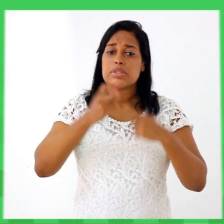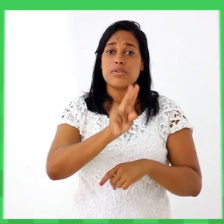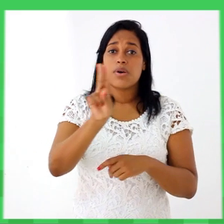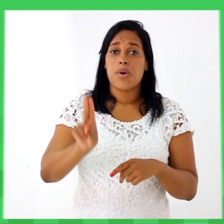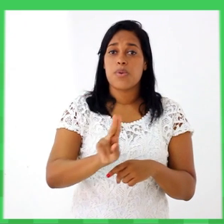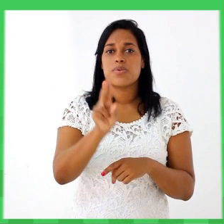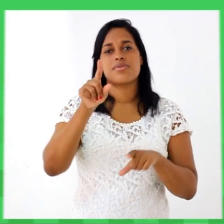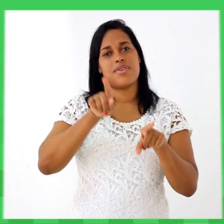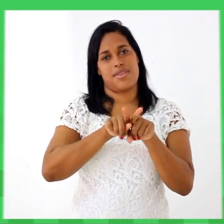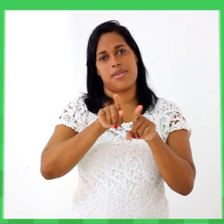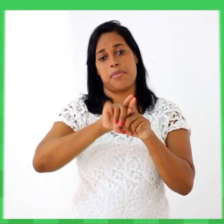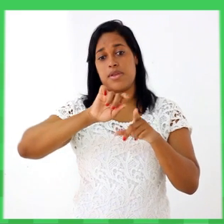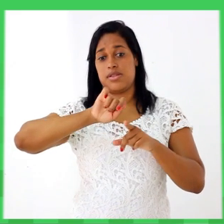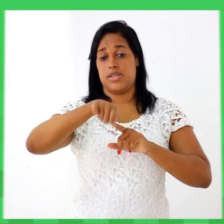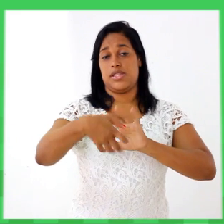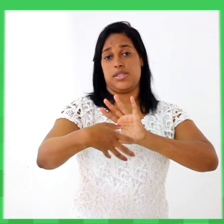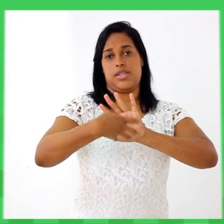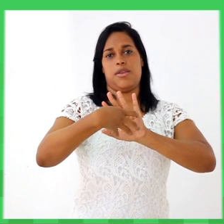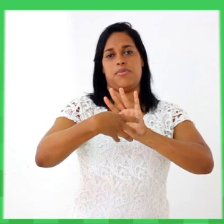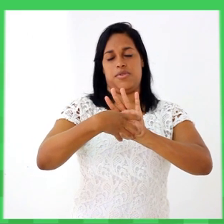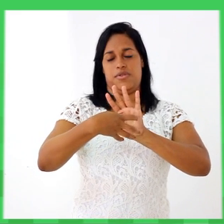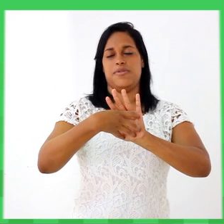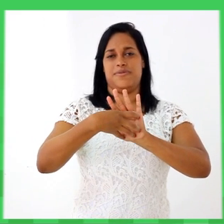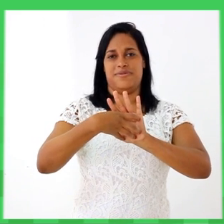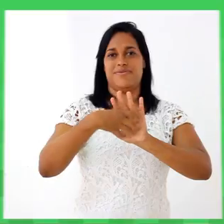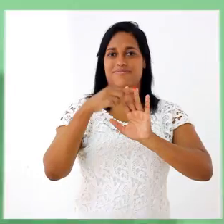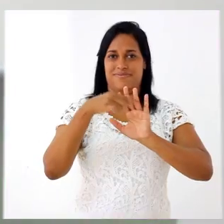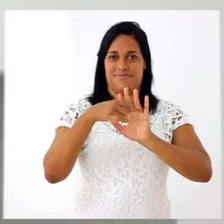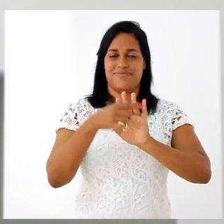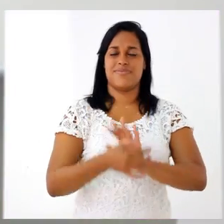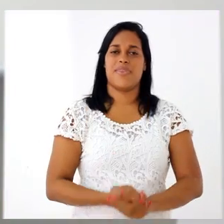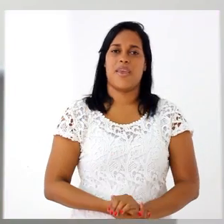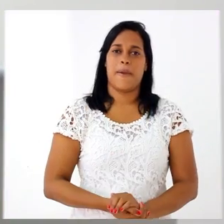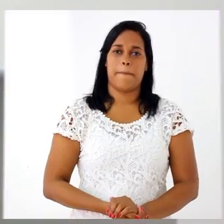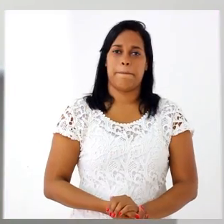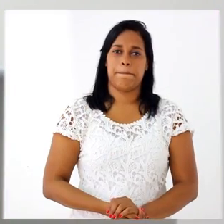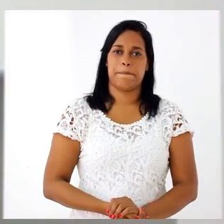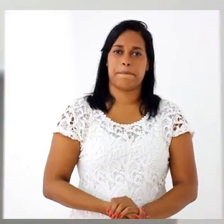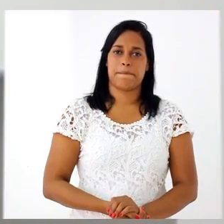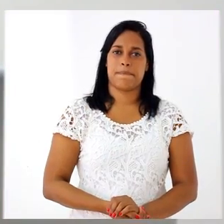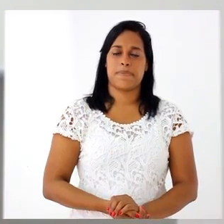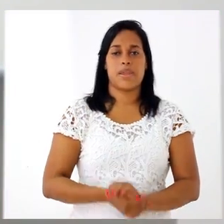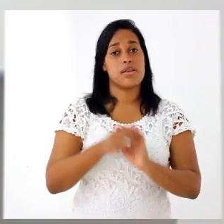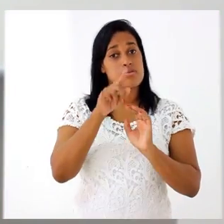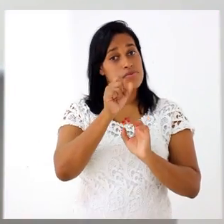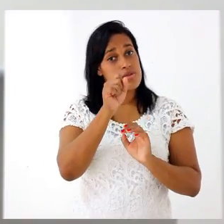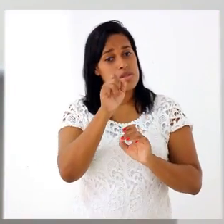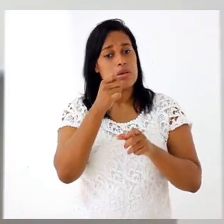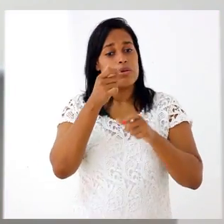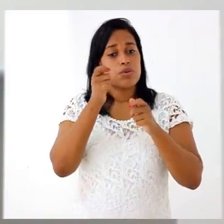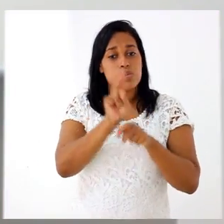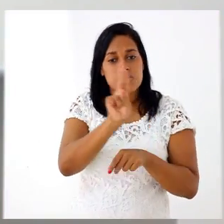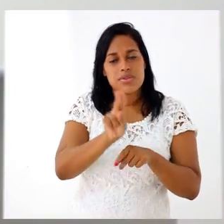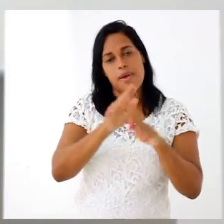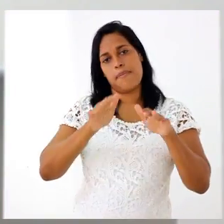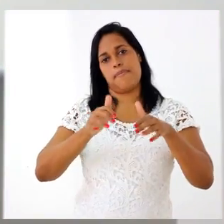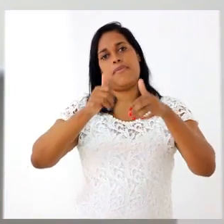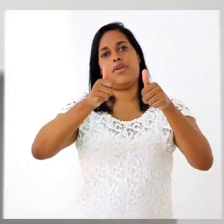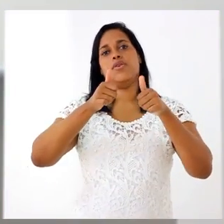máximo esses símbolos que, quanto mais você exercitar, melhor.